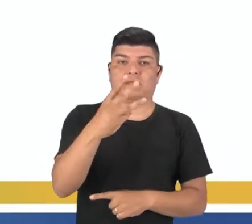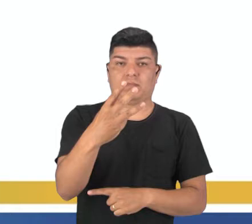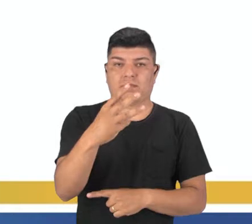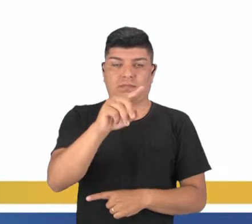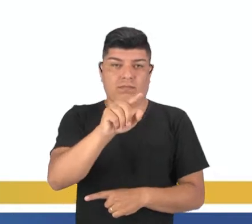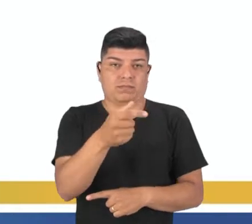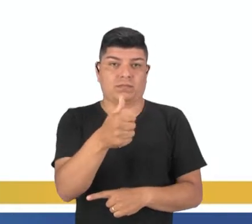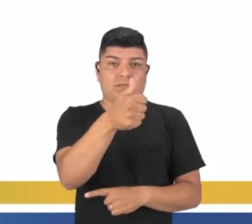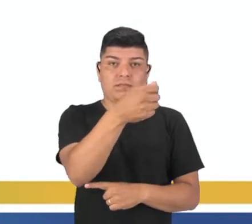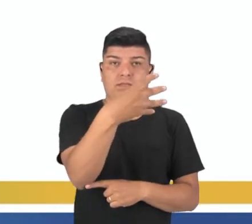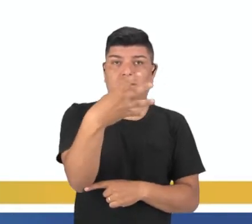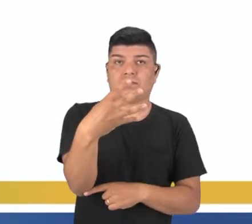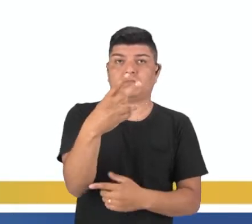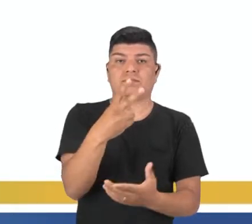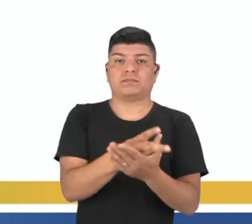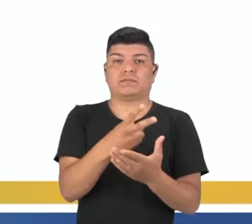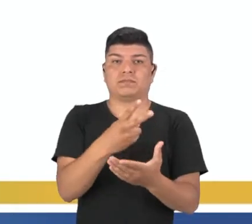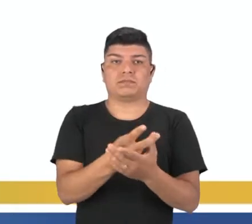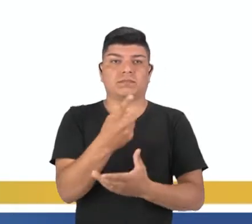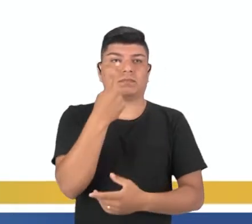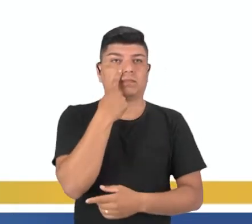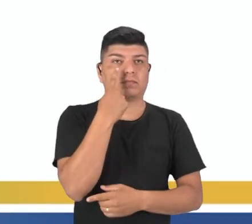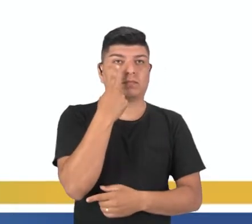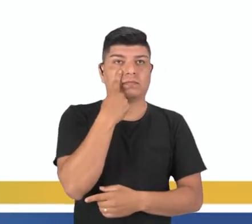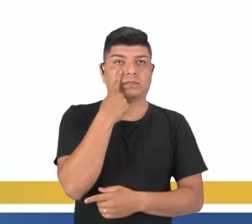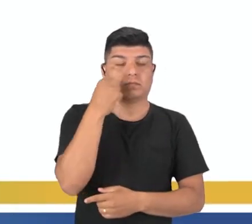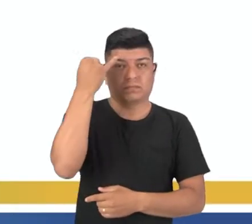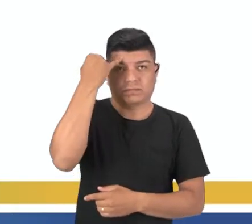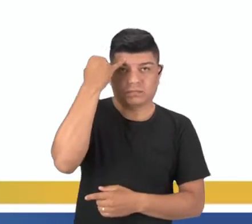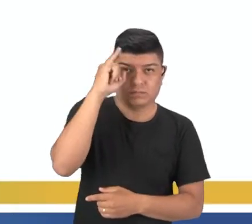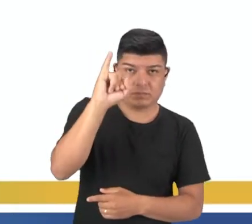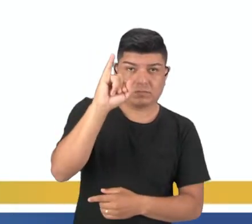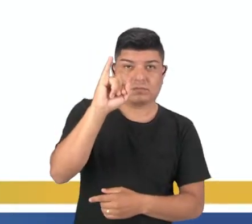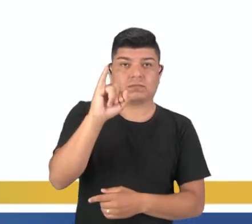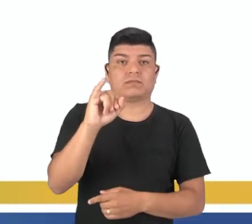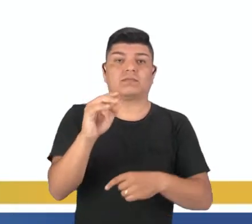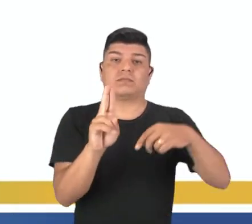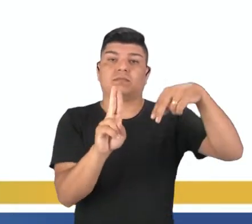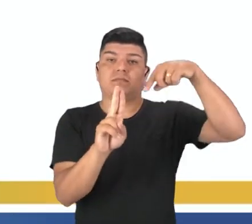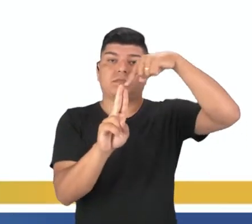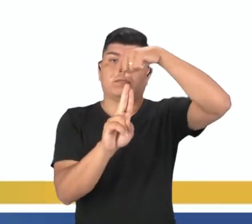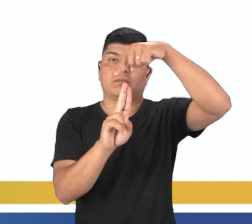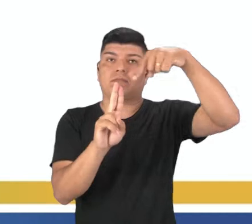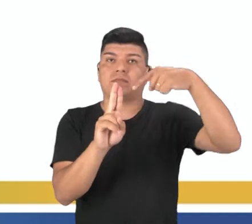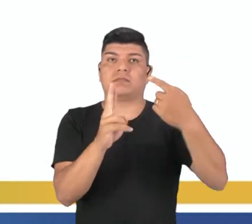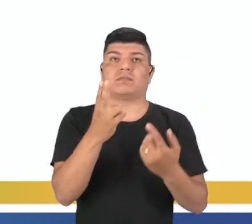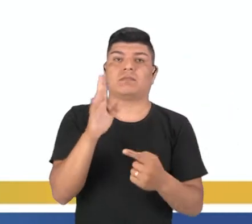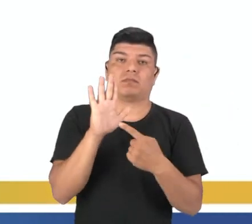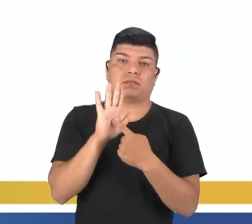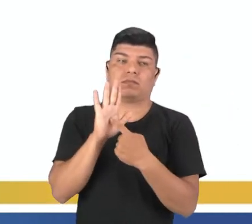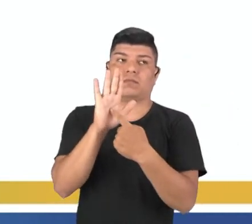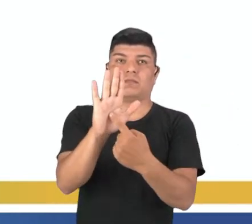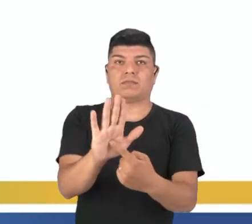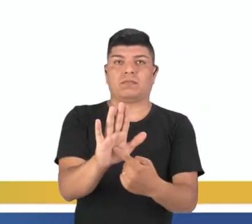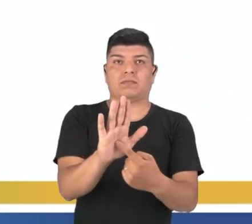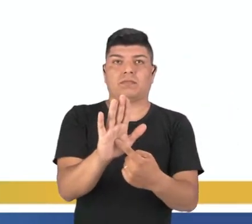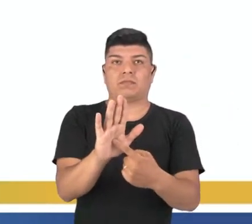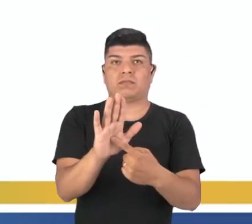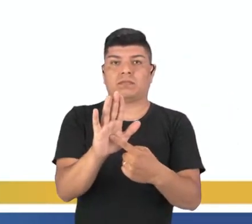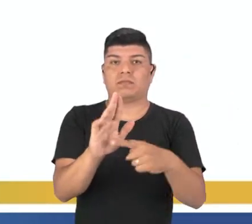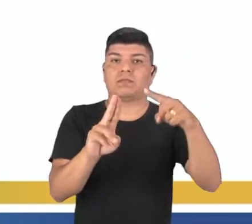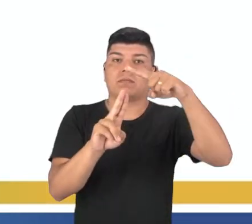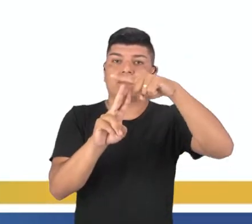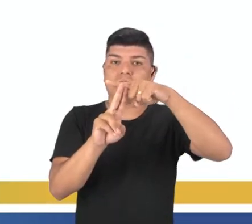importante sempre observar qual que é a ideia de π que o problema está fornecendo, Qual que é